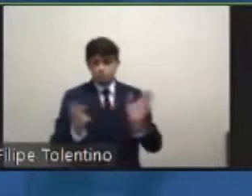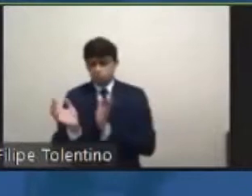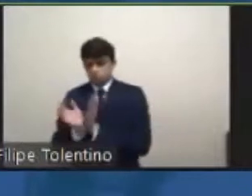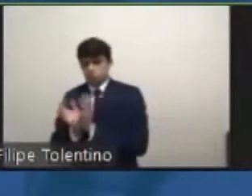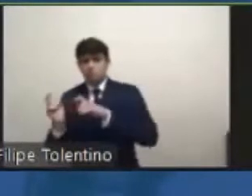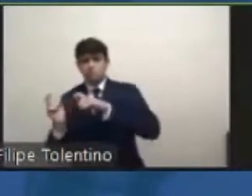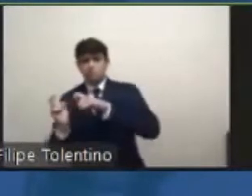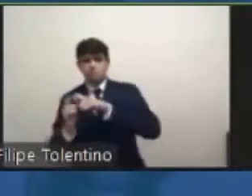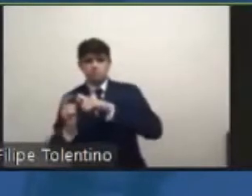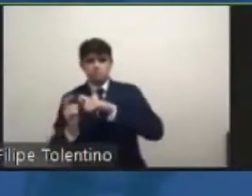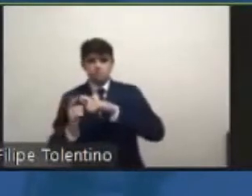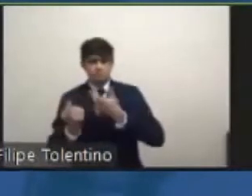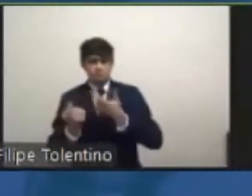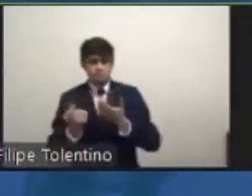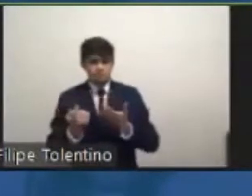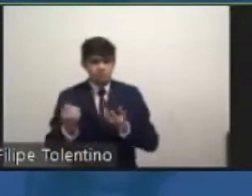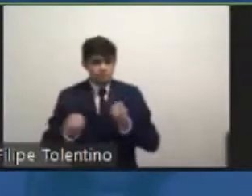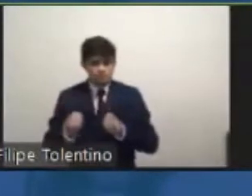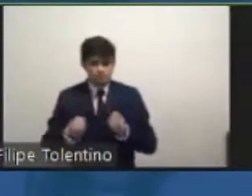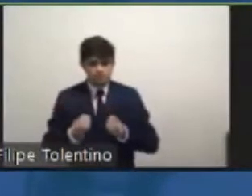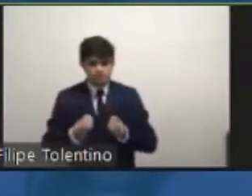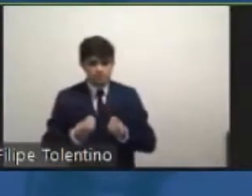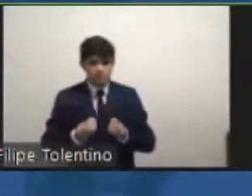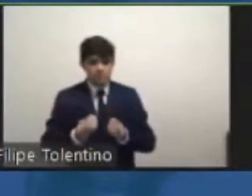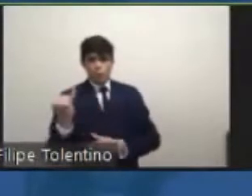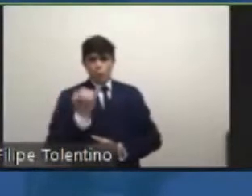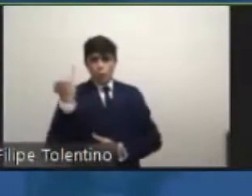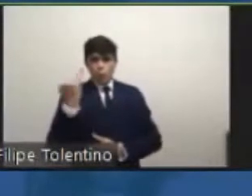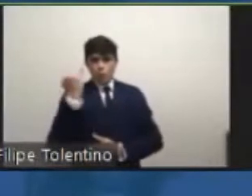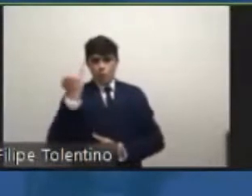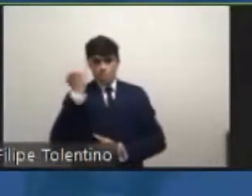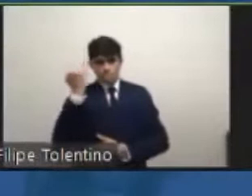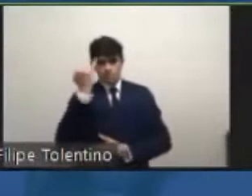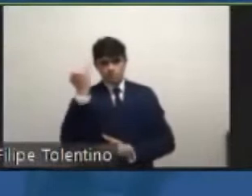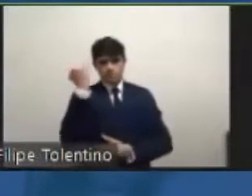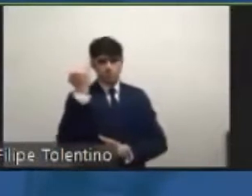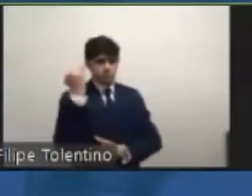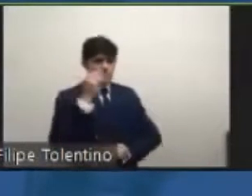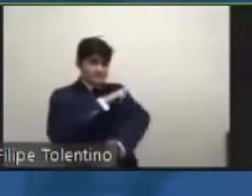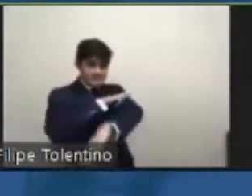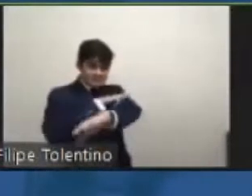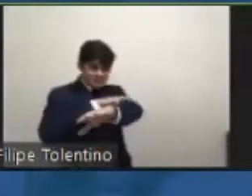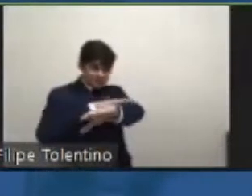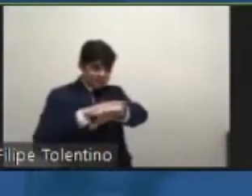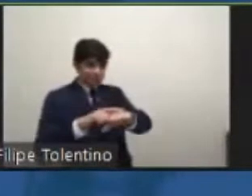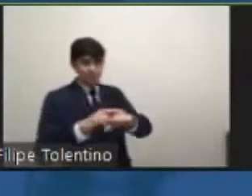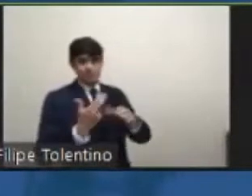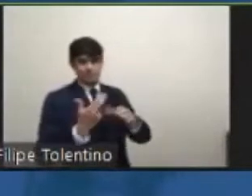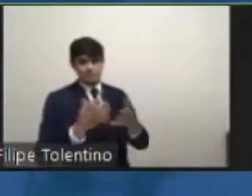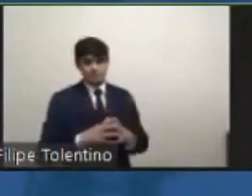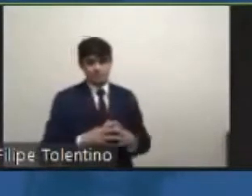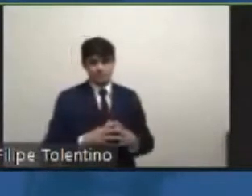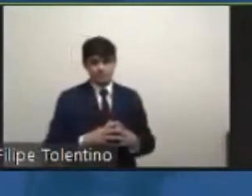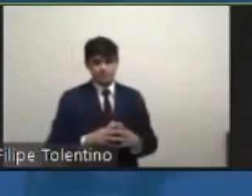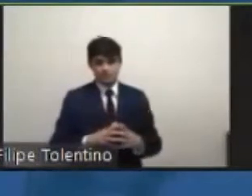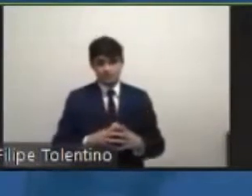da colisão do direito à vida com o direito à liberdade. Isso não existe. E também que não há necessidade de judicializar a questão, porque essa